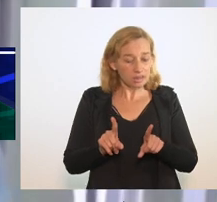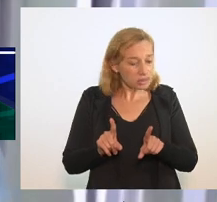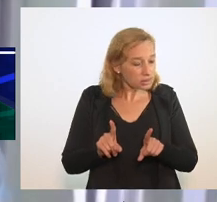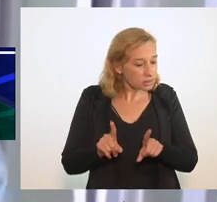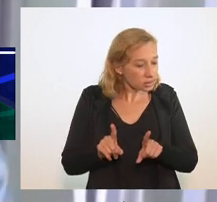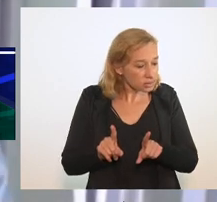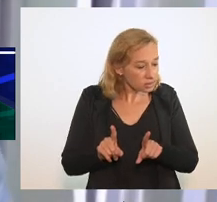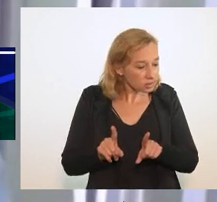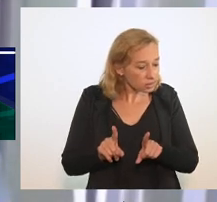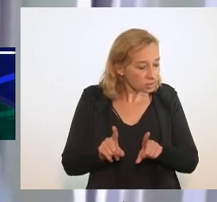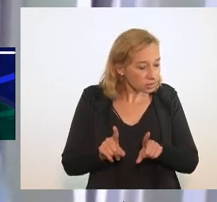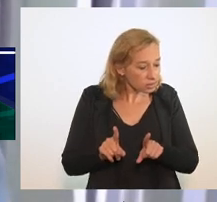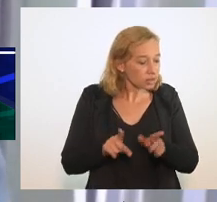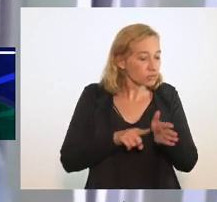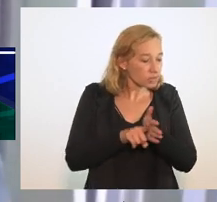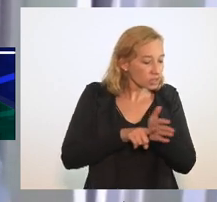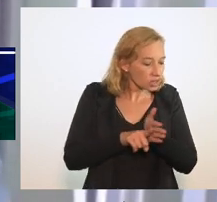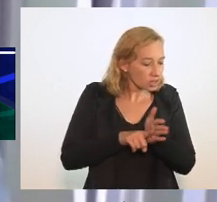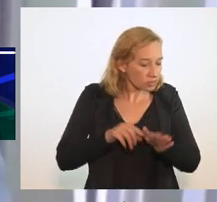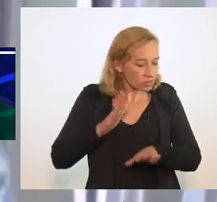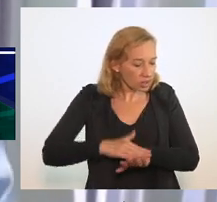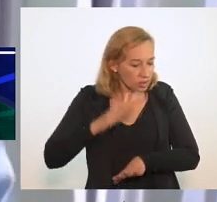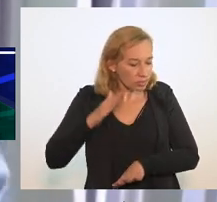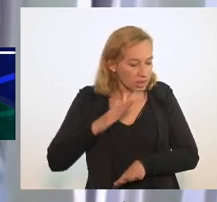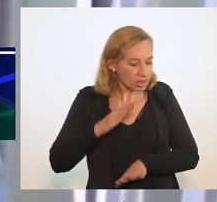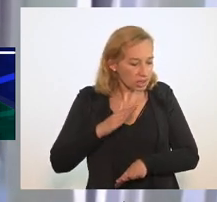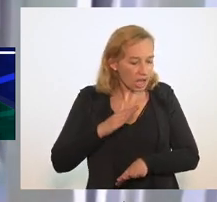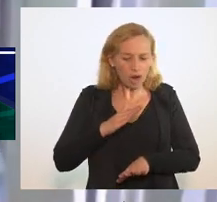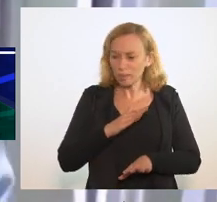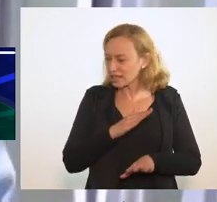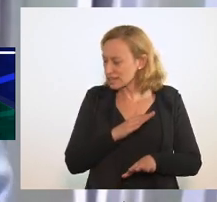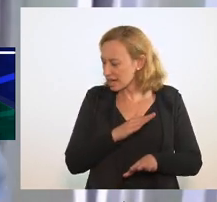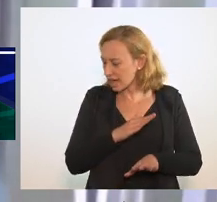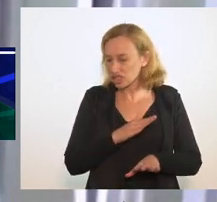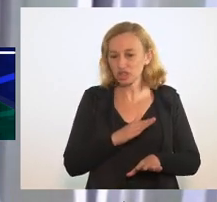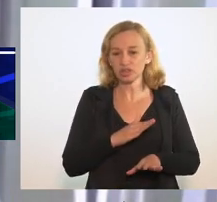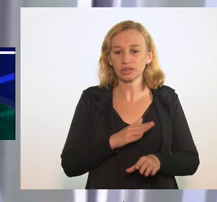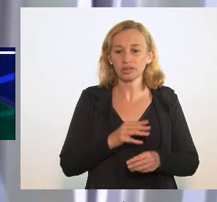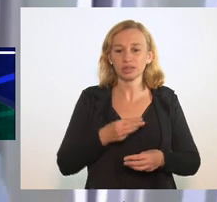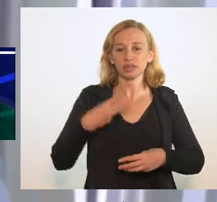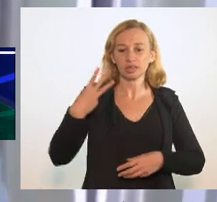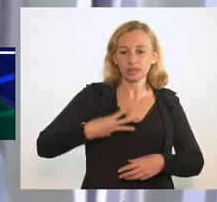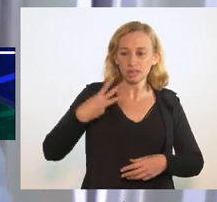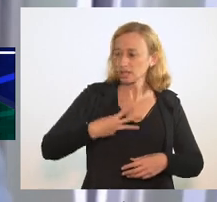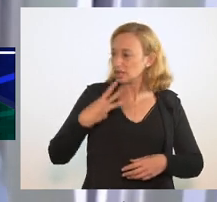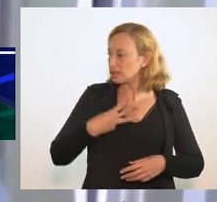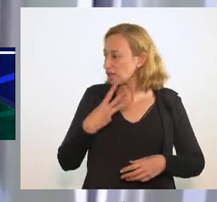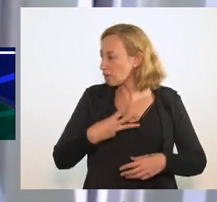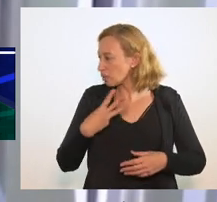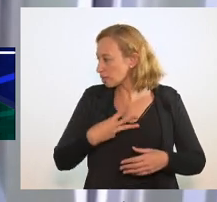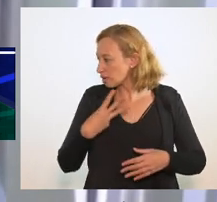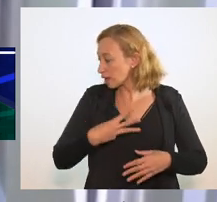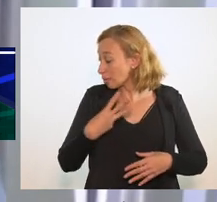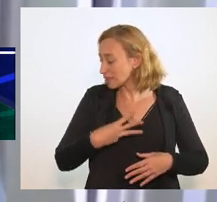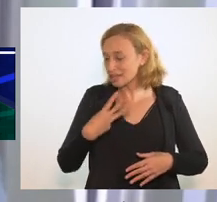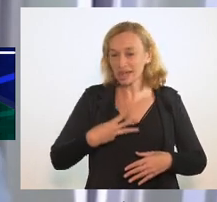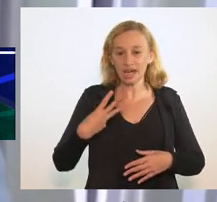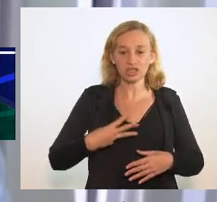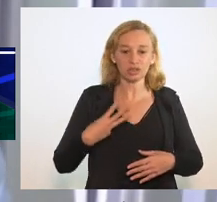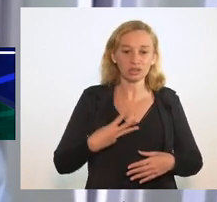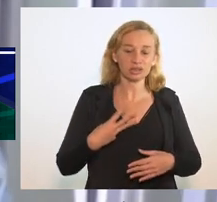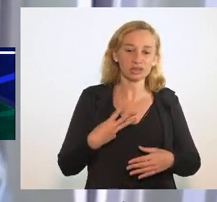que a fiscalização seja ainda mais rigorosa. Em terceiro lugar, nós temos debatido muito isso aqui,